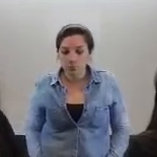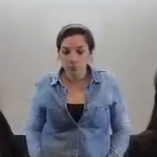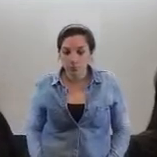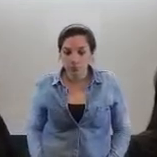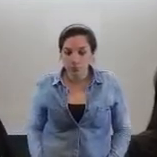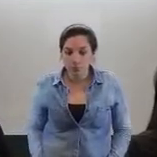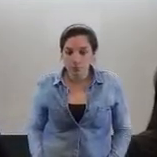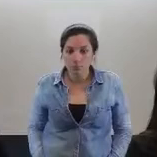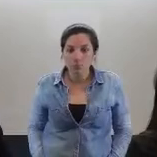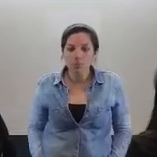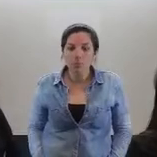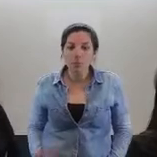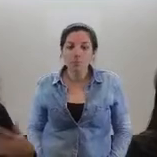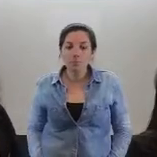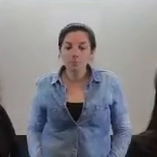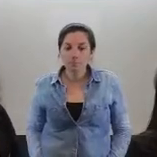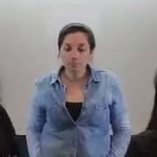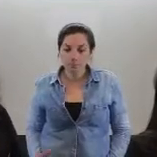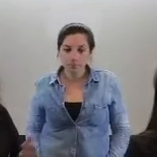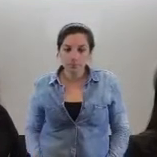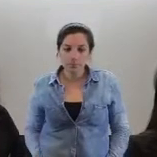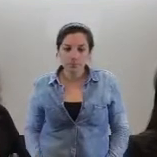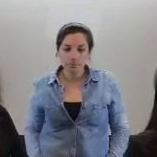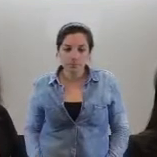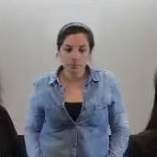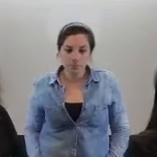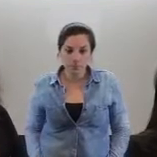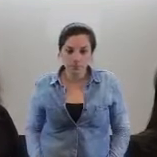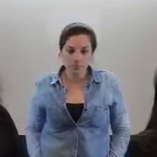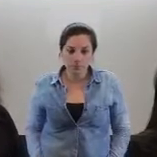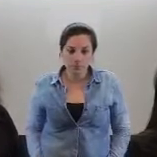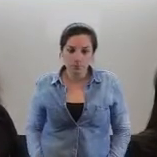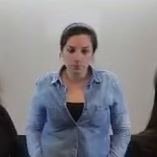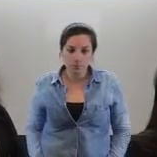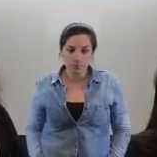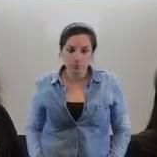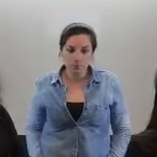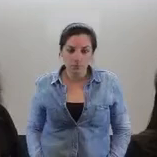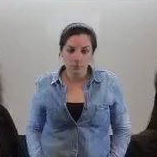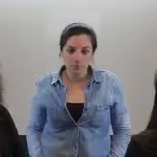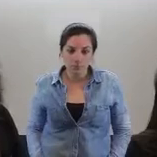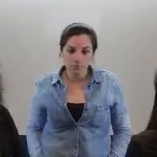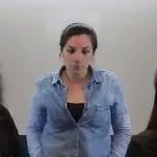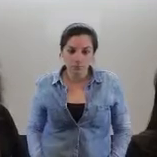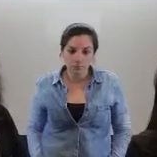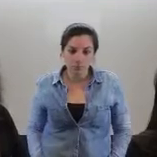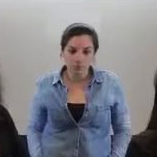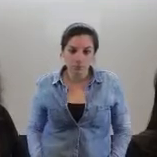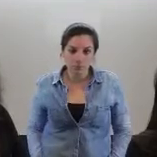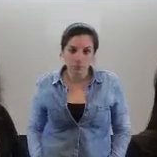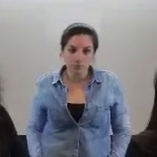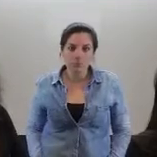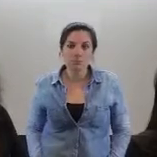nada para ter essa norma, tá? O acesso é gratuito diante dessa base. Então, você pode colocar em